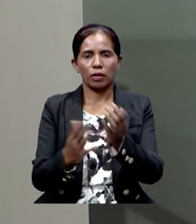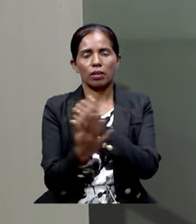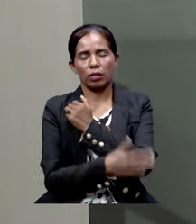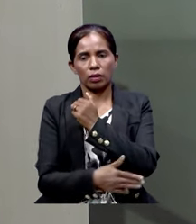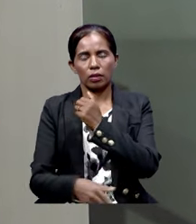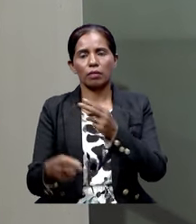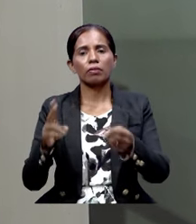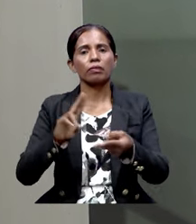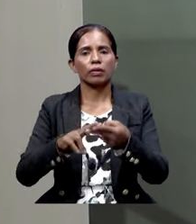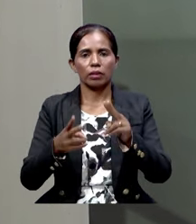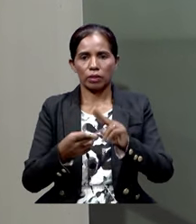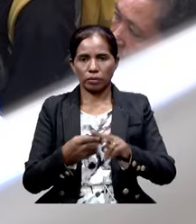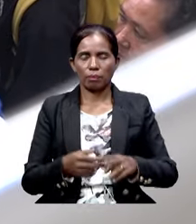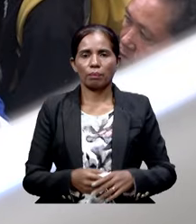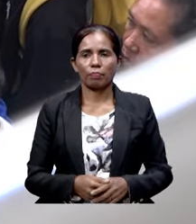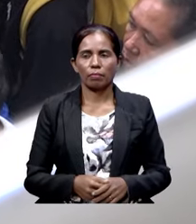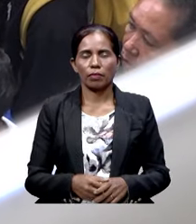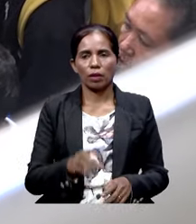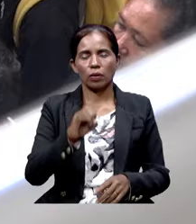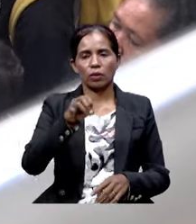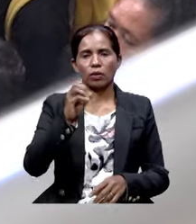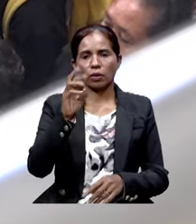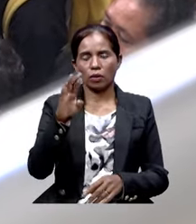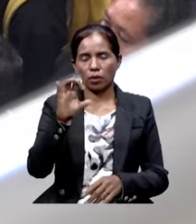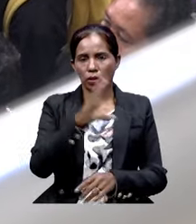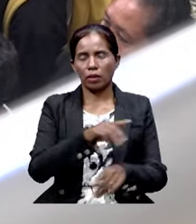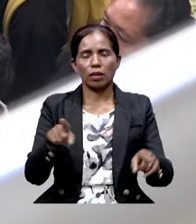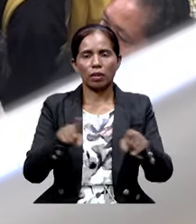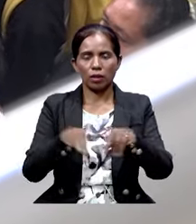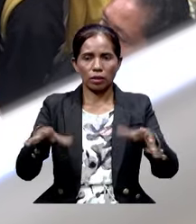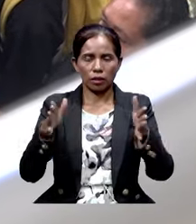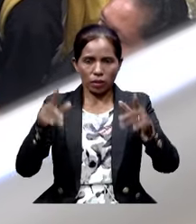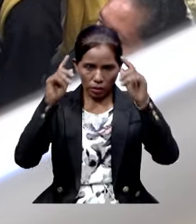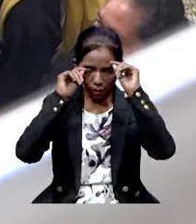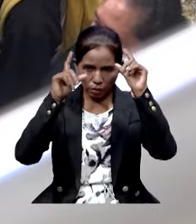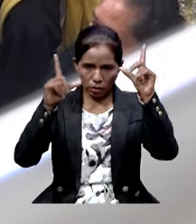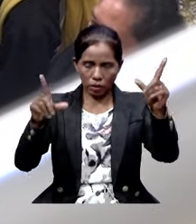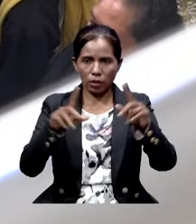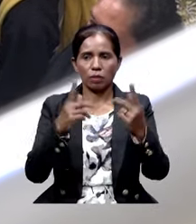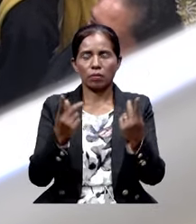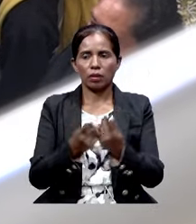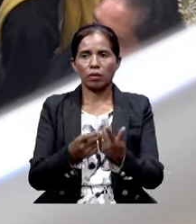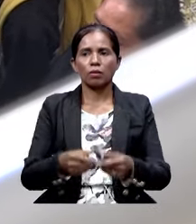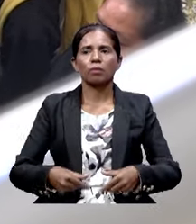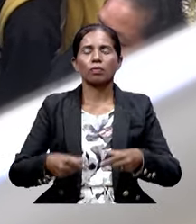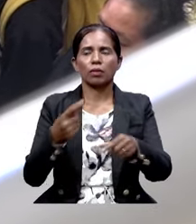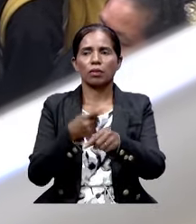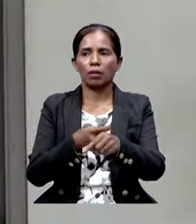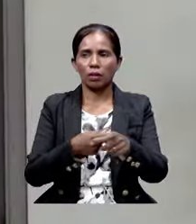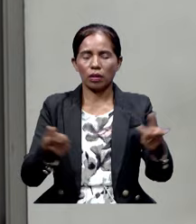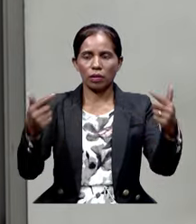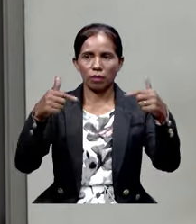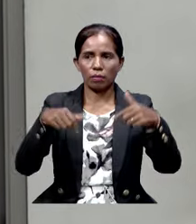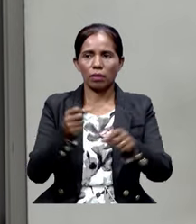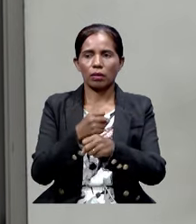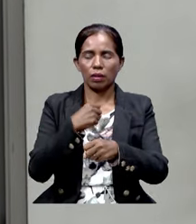vizinho. Osório da Silva, nudar trabalhador timoroan nebe empresa fo tempo a tomar renova